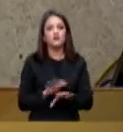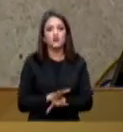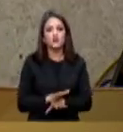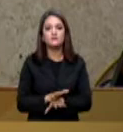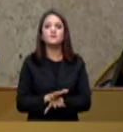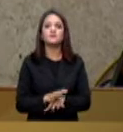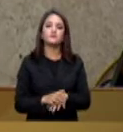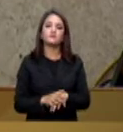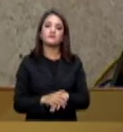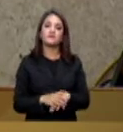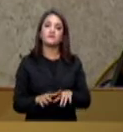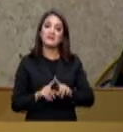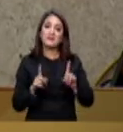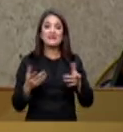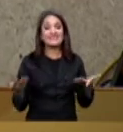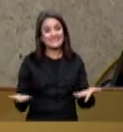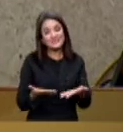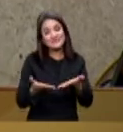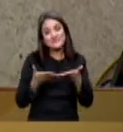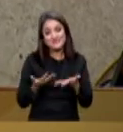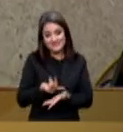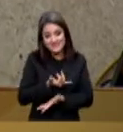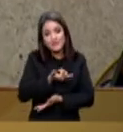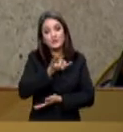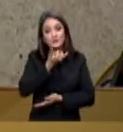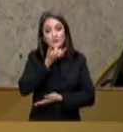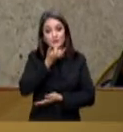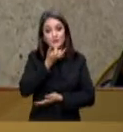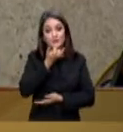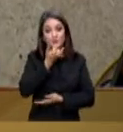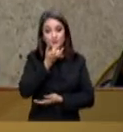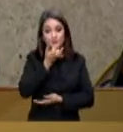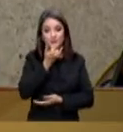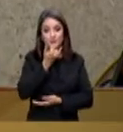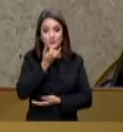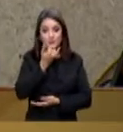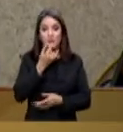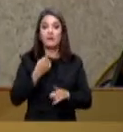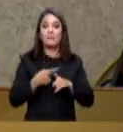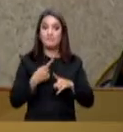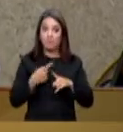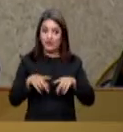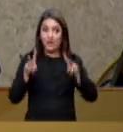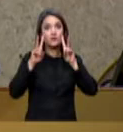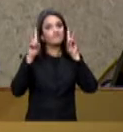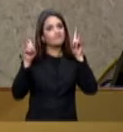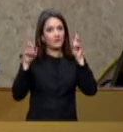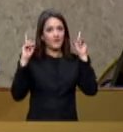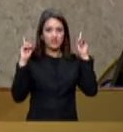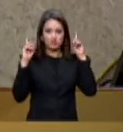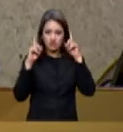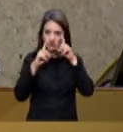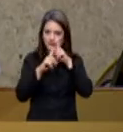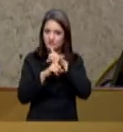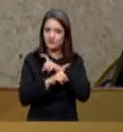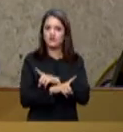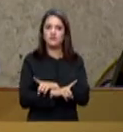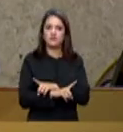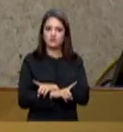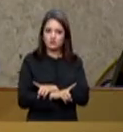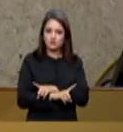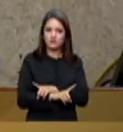já eu peço escusa ao colegiado, porque isso é um caso muito difícil, foge à